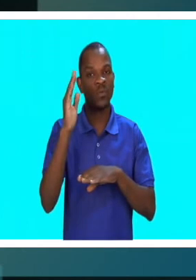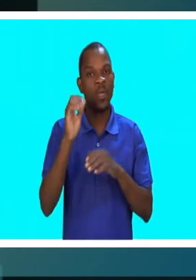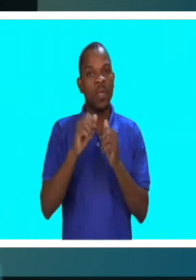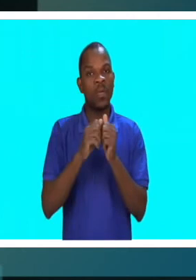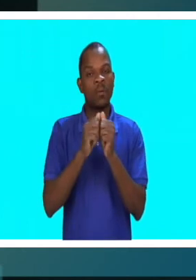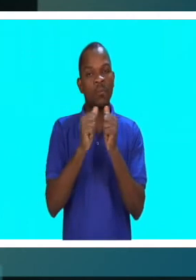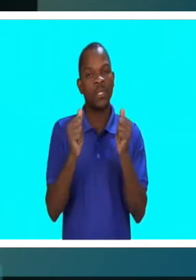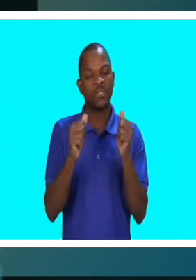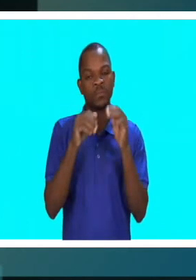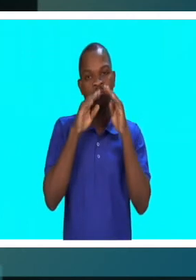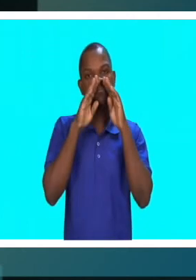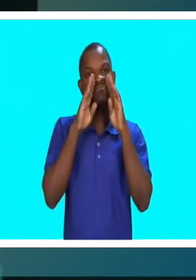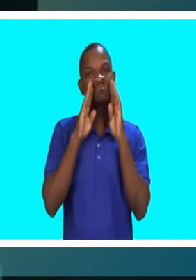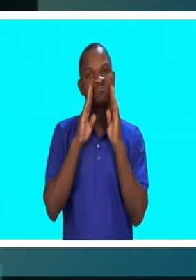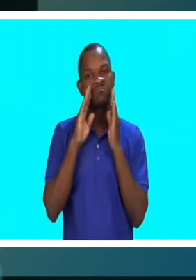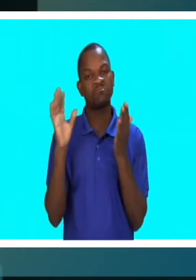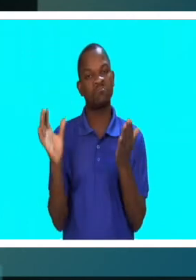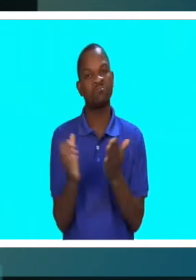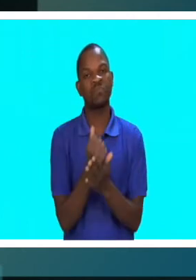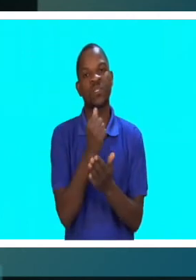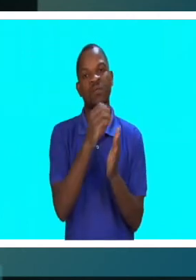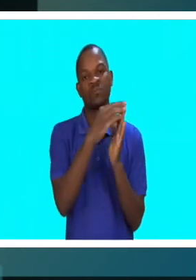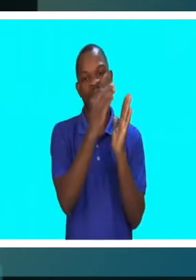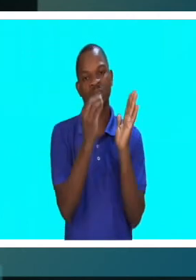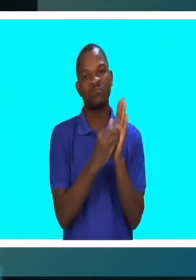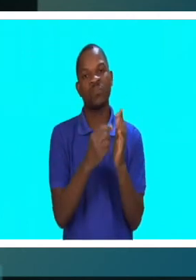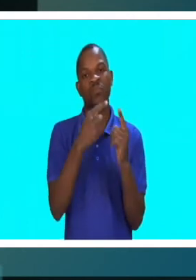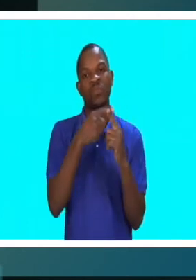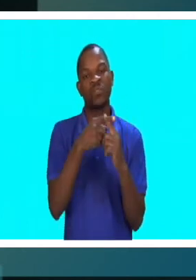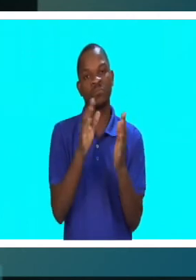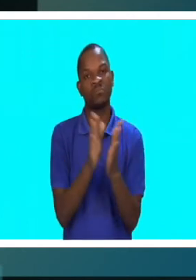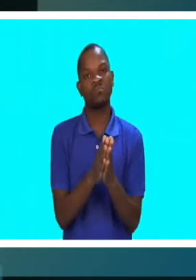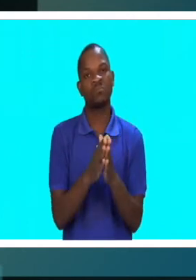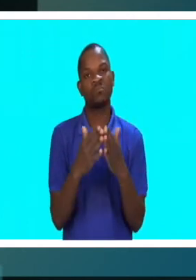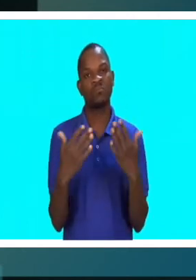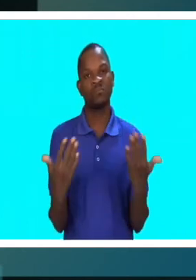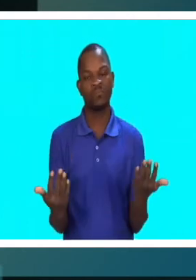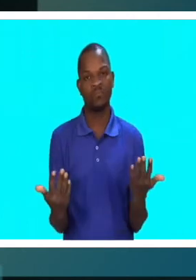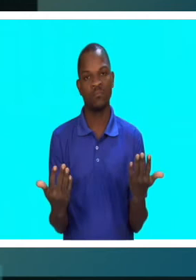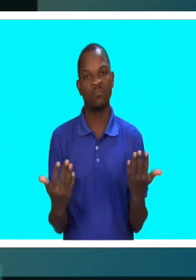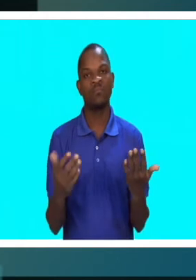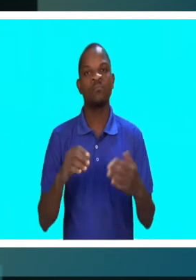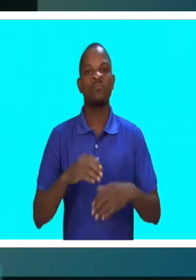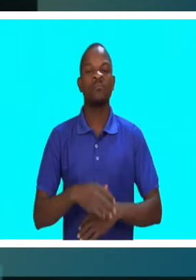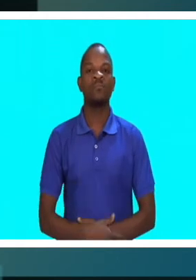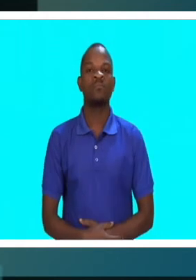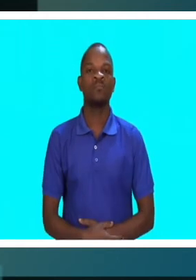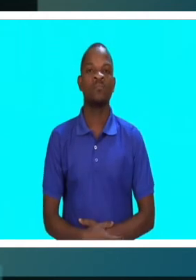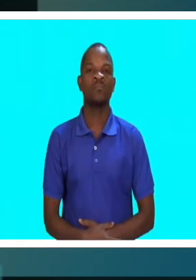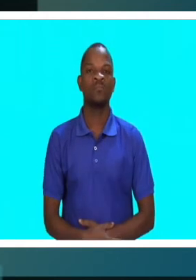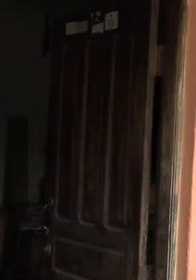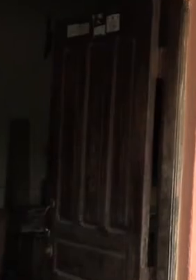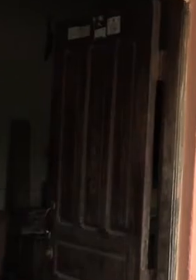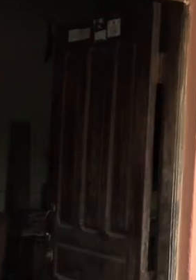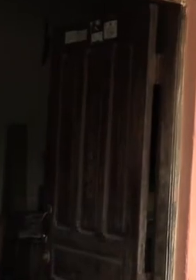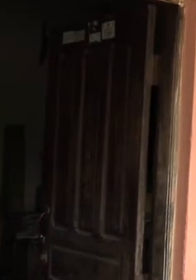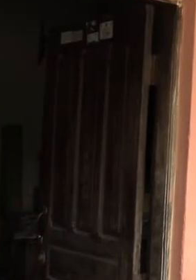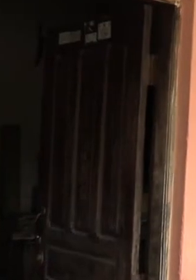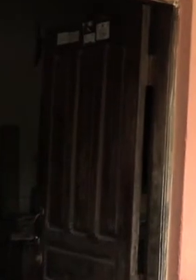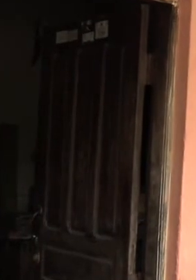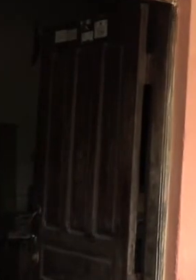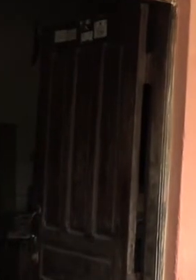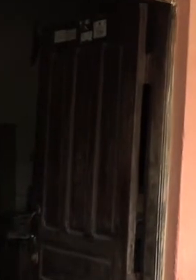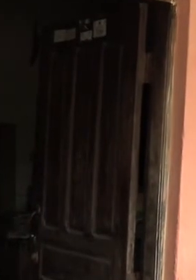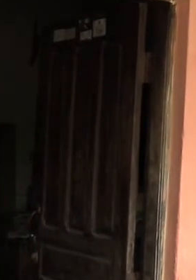infelizmente não houve sucesso. preocupou-nos muito.